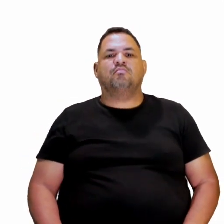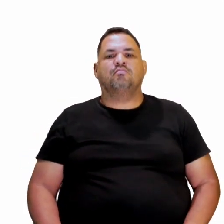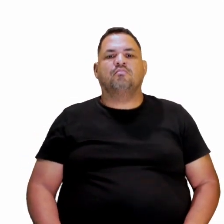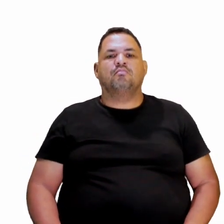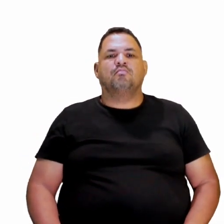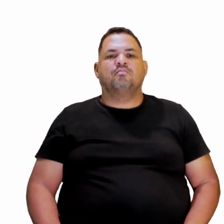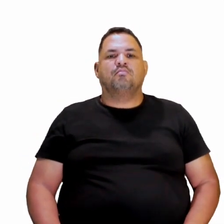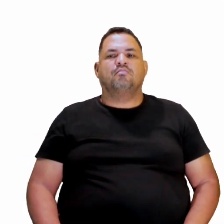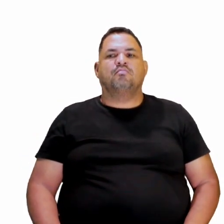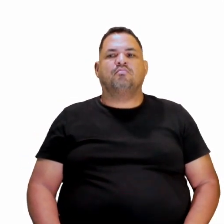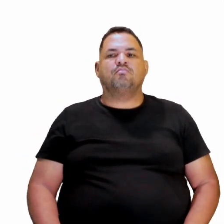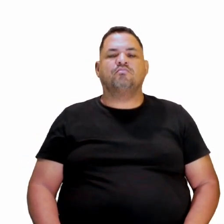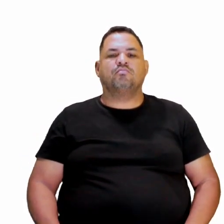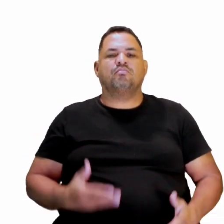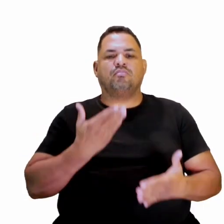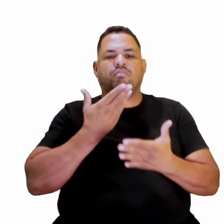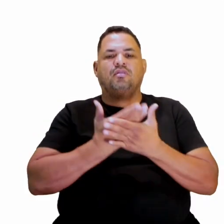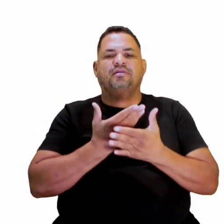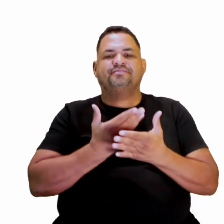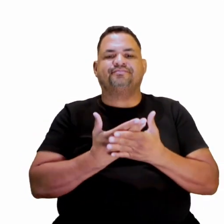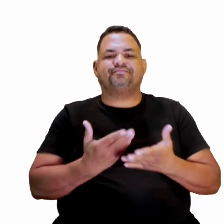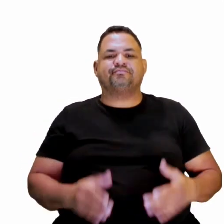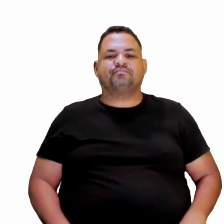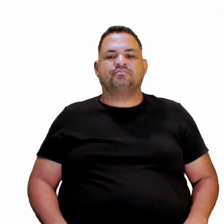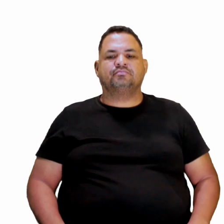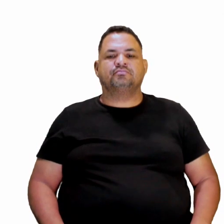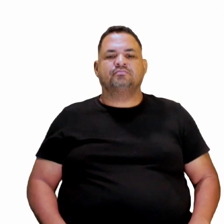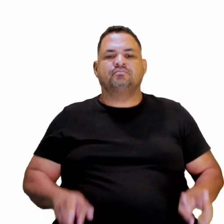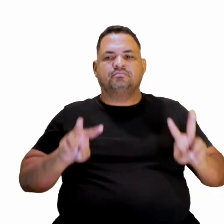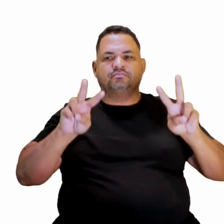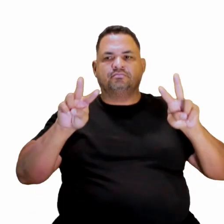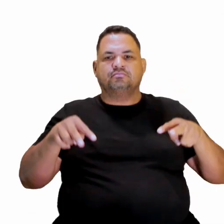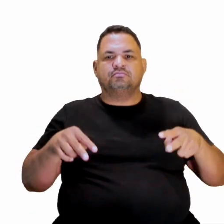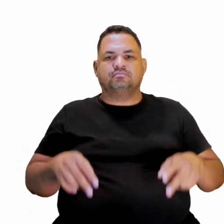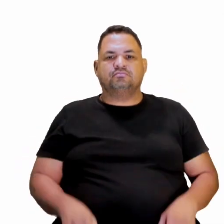essa questão de que ele estuda sobre assuntos